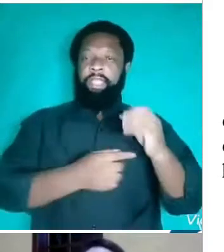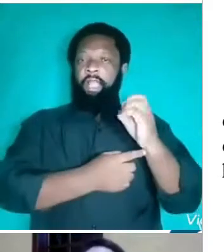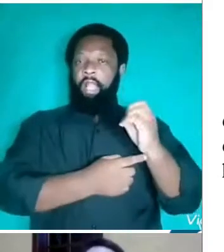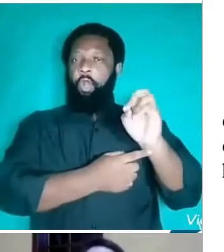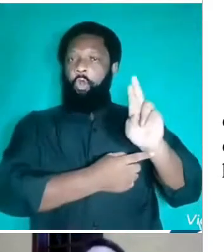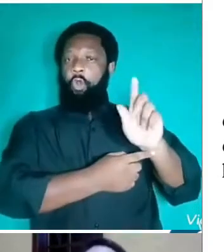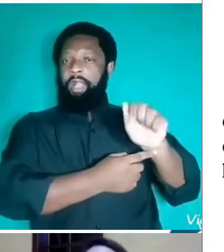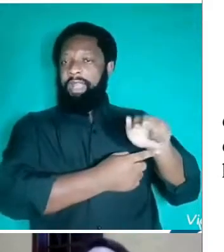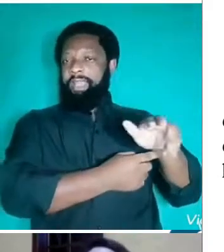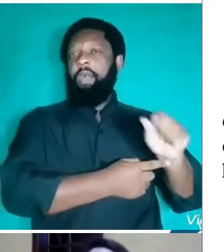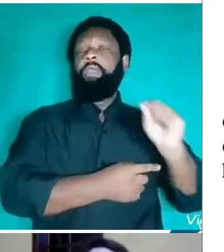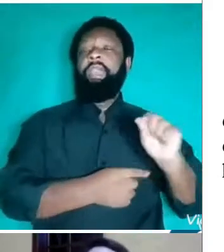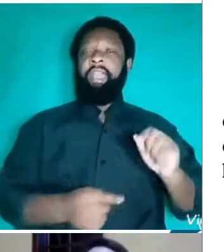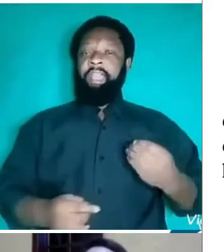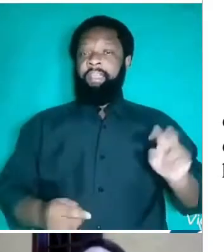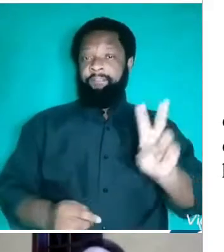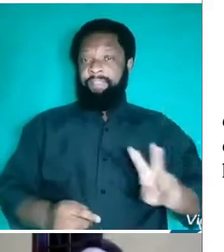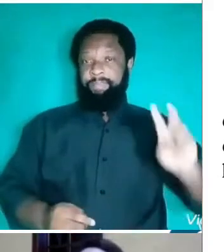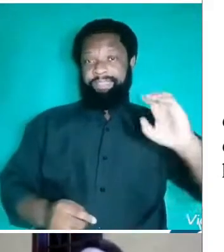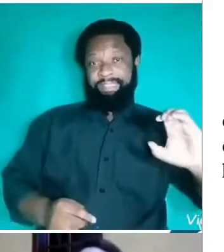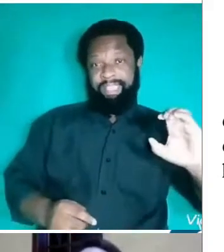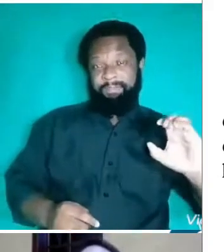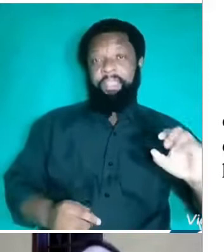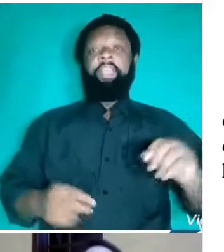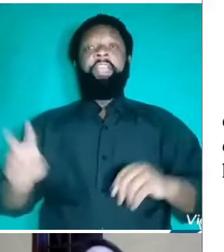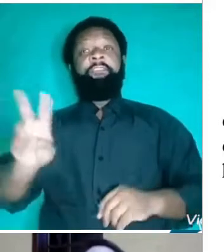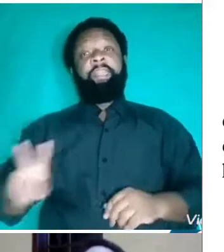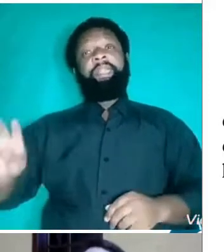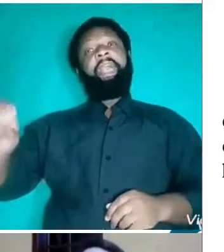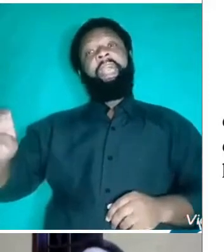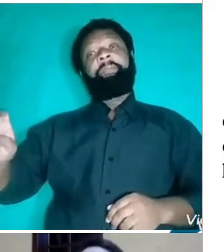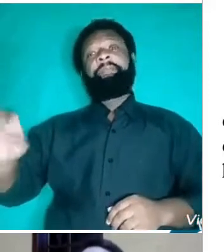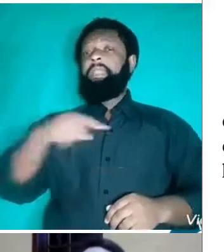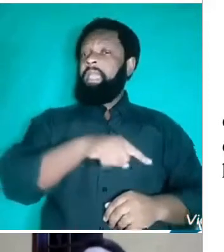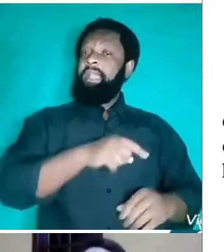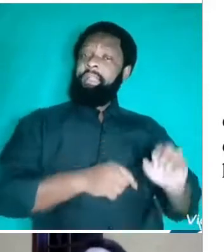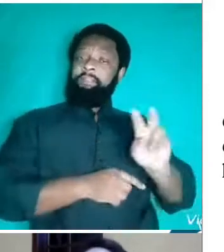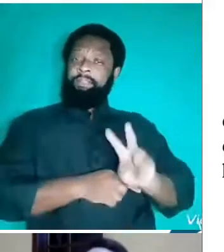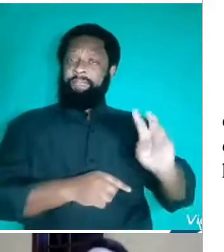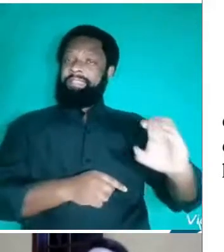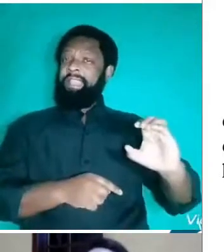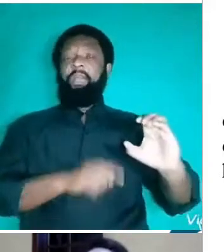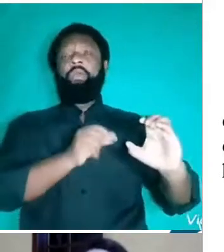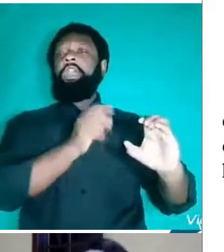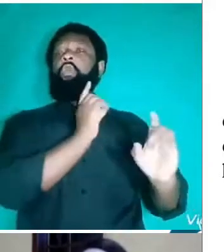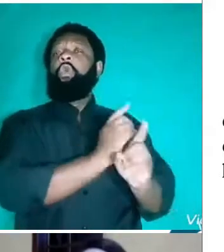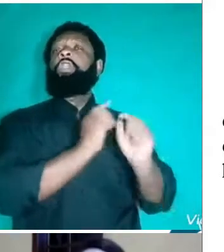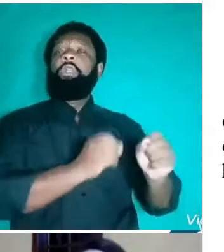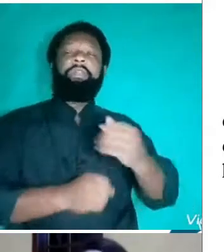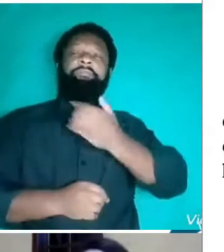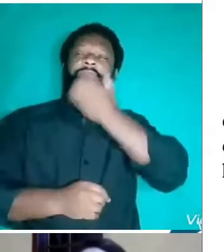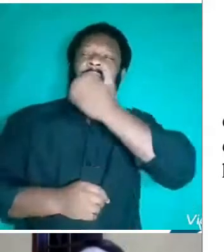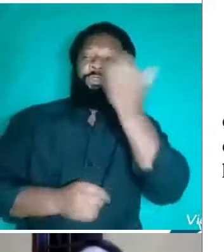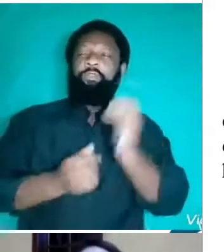compostos orgânicos a vitamina C e a vitamina E, Que a vitamina C, no caso, está